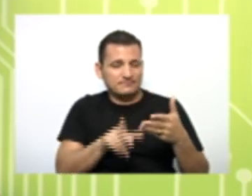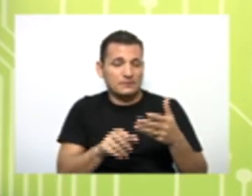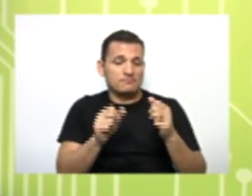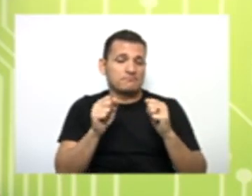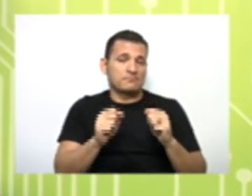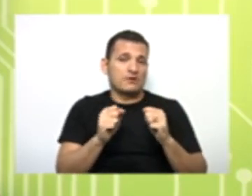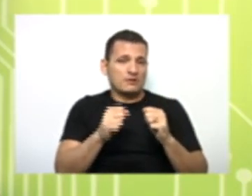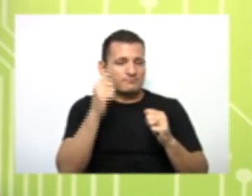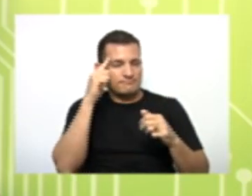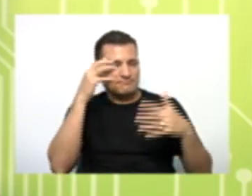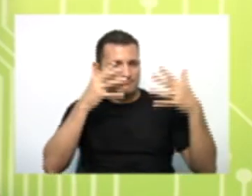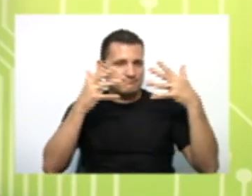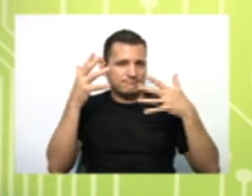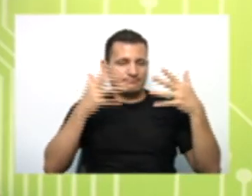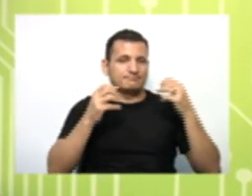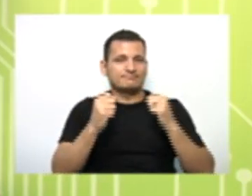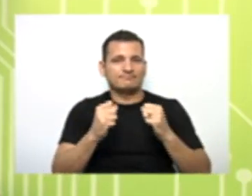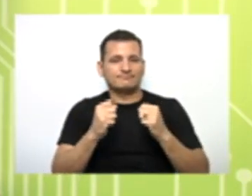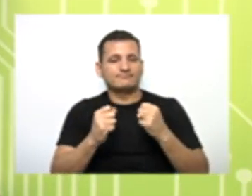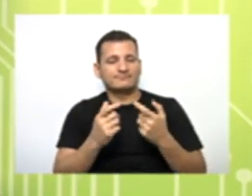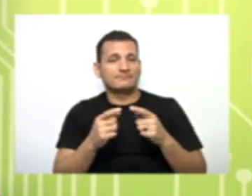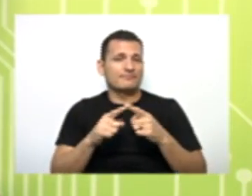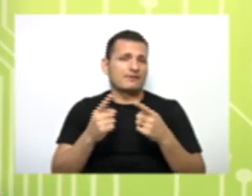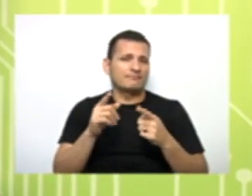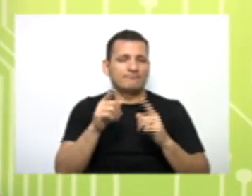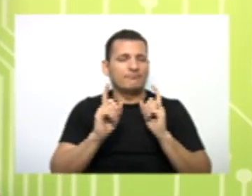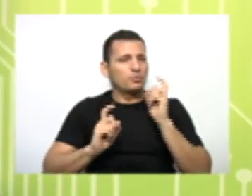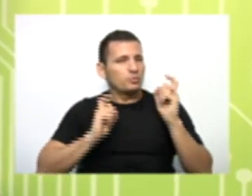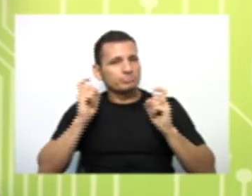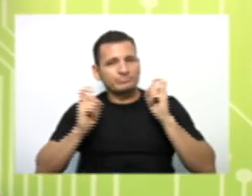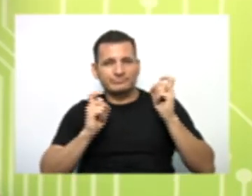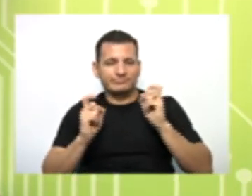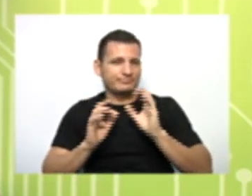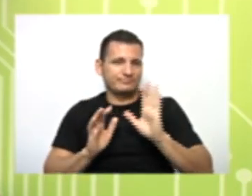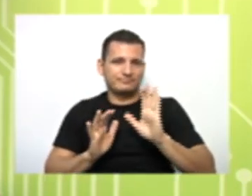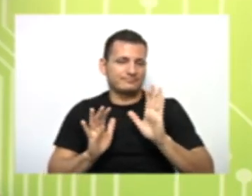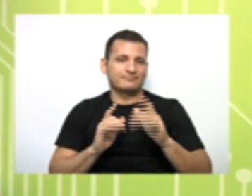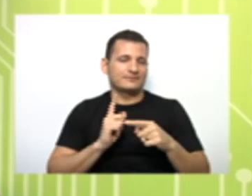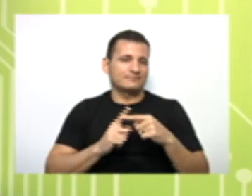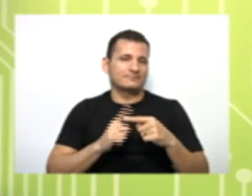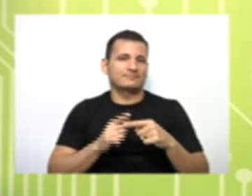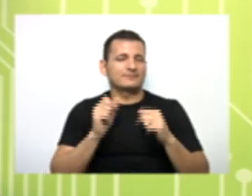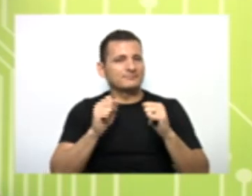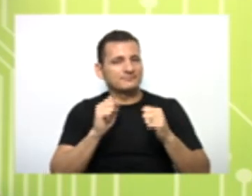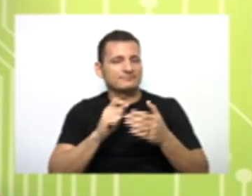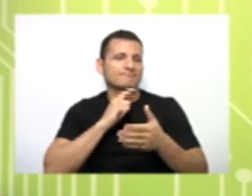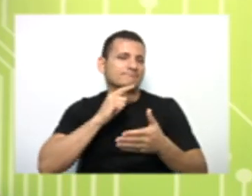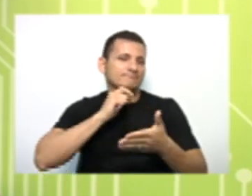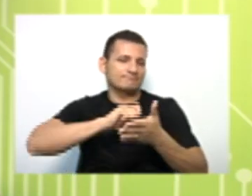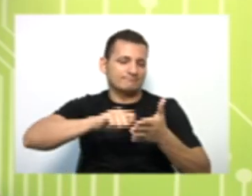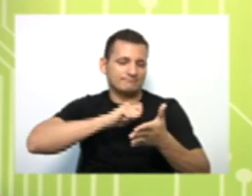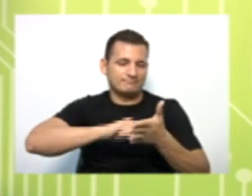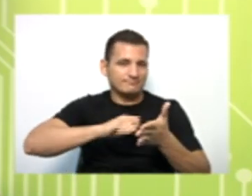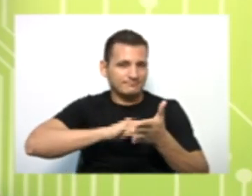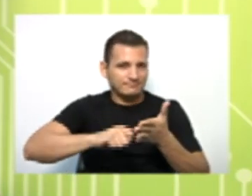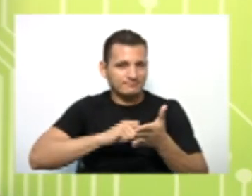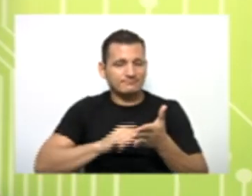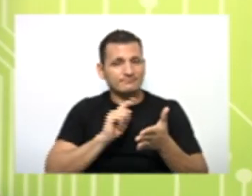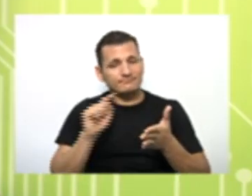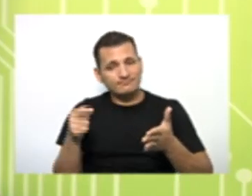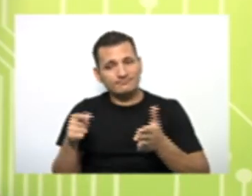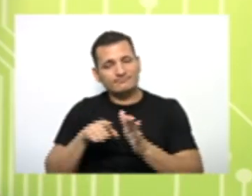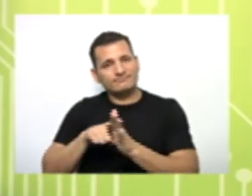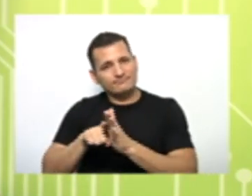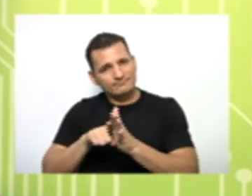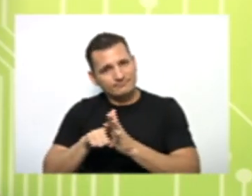dar uma embaralhada na cabeça de vocês, mas não se preocupem, tudo isso pode ser anotado, pode ser